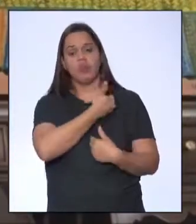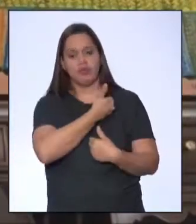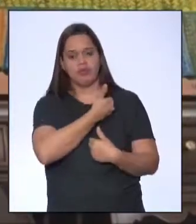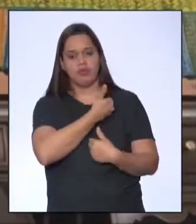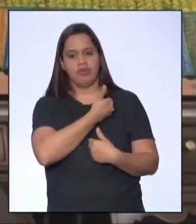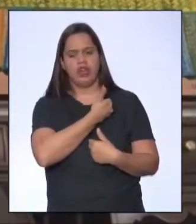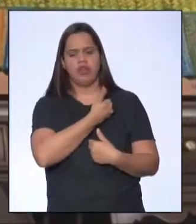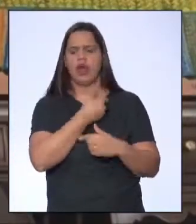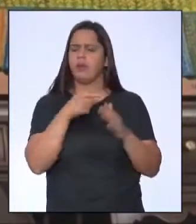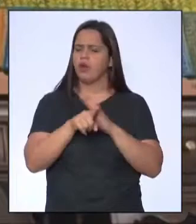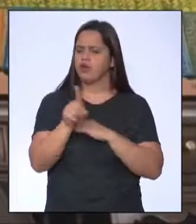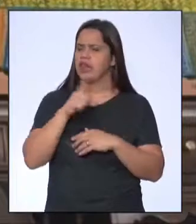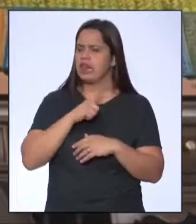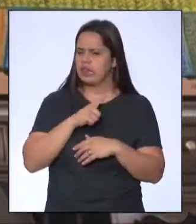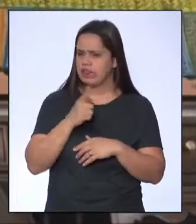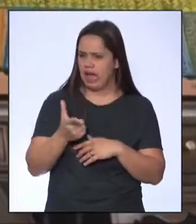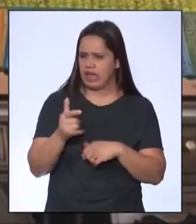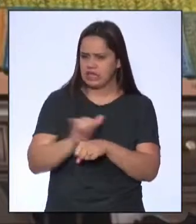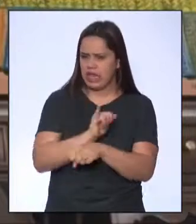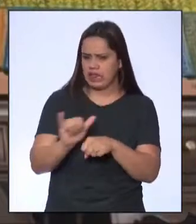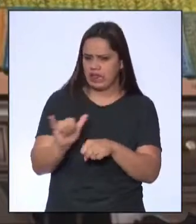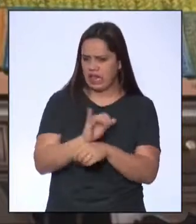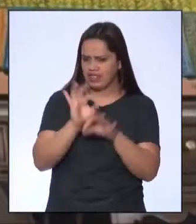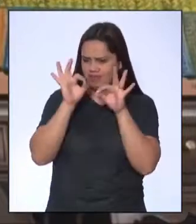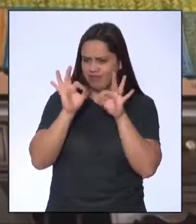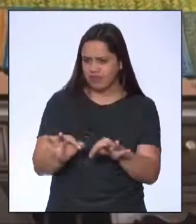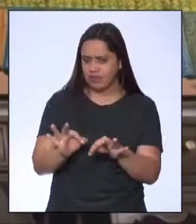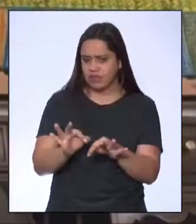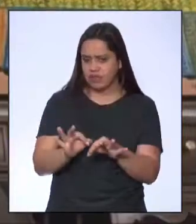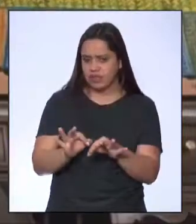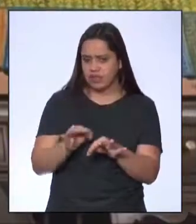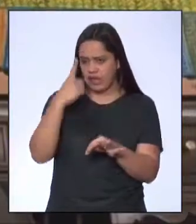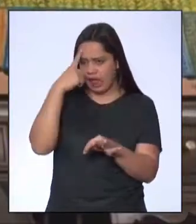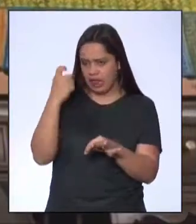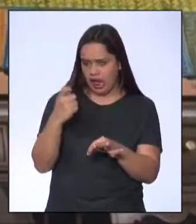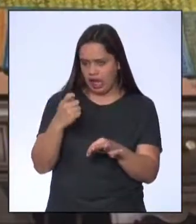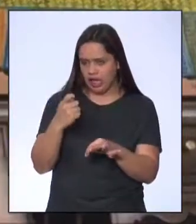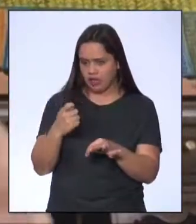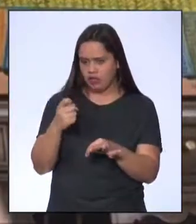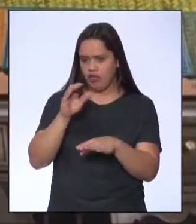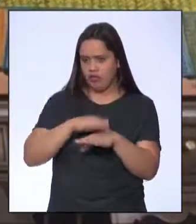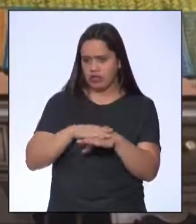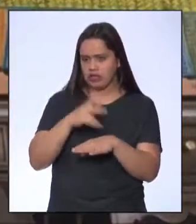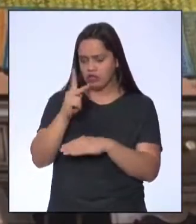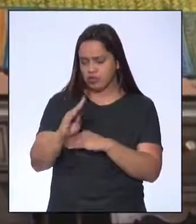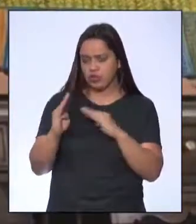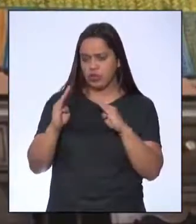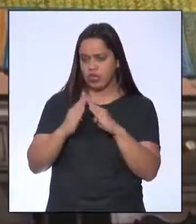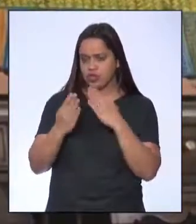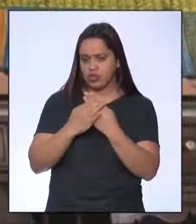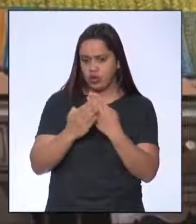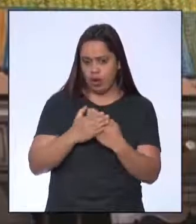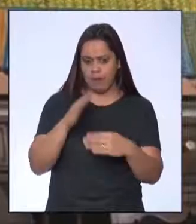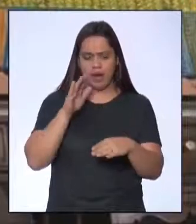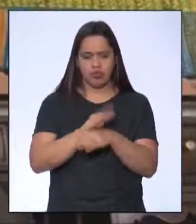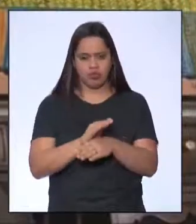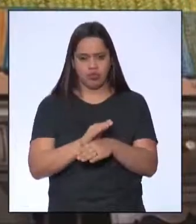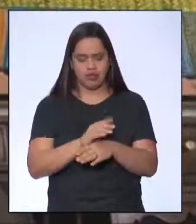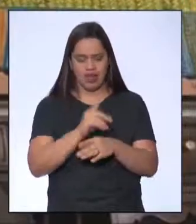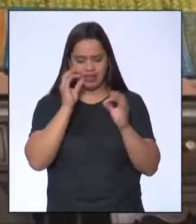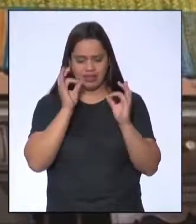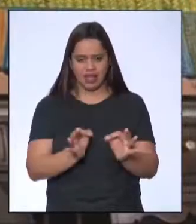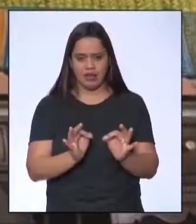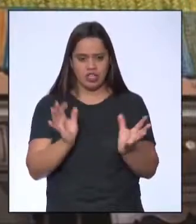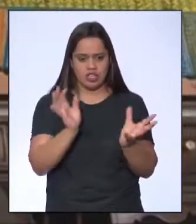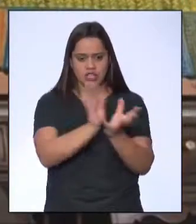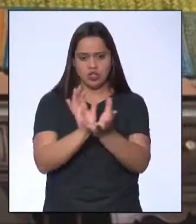medidas concretas que você pretende implantar nesse retorno para ajudar exatamente essa heterogeneidade que vai